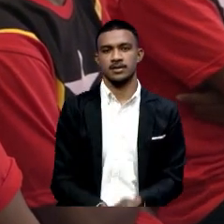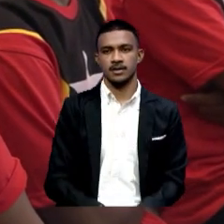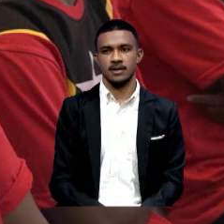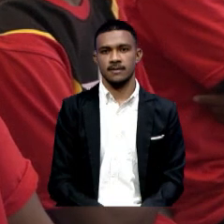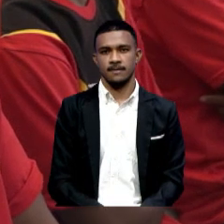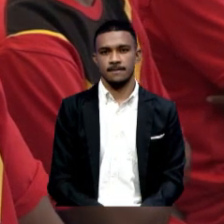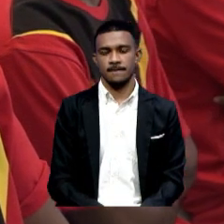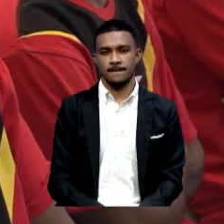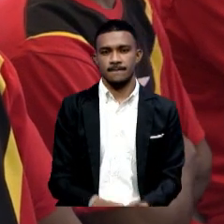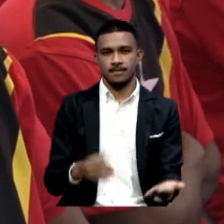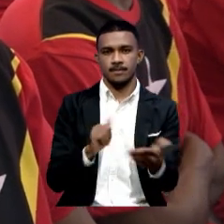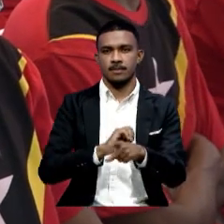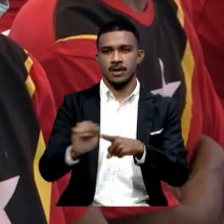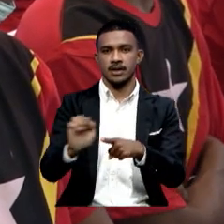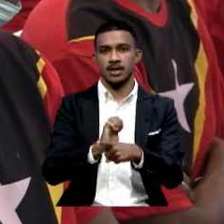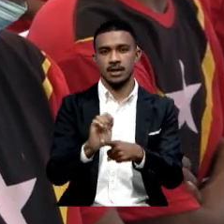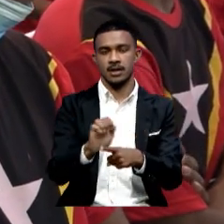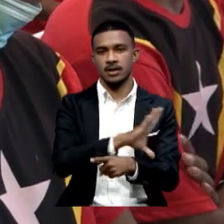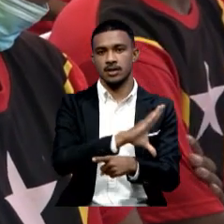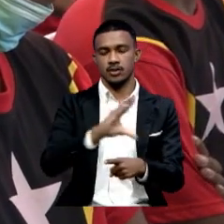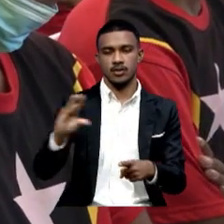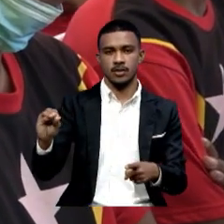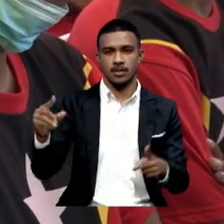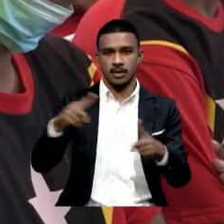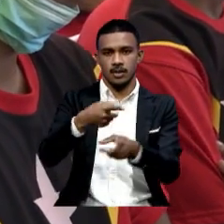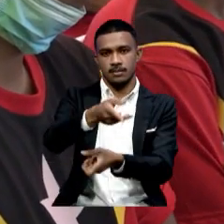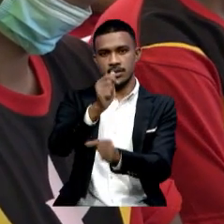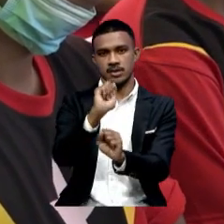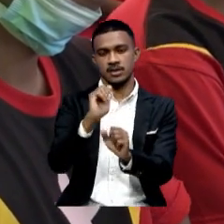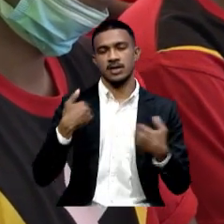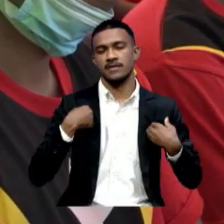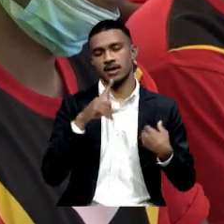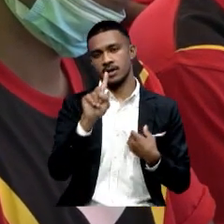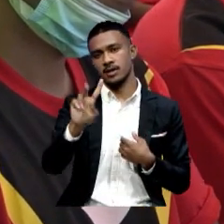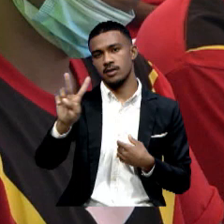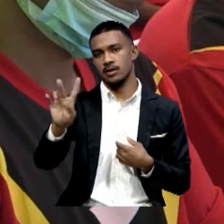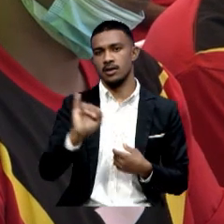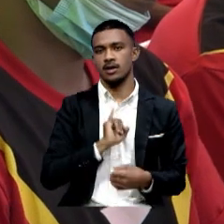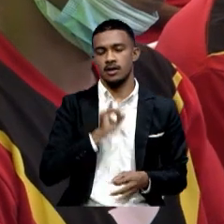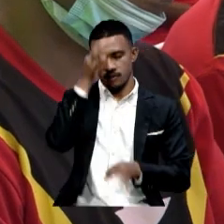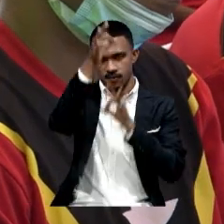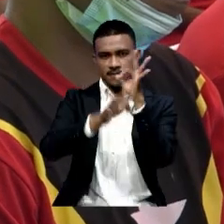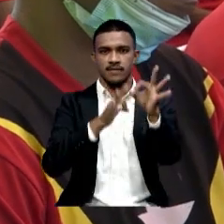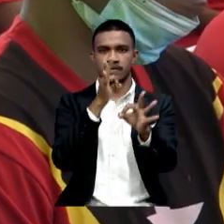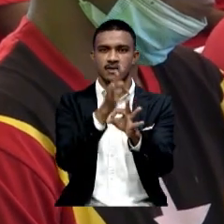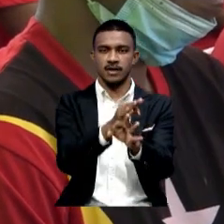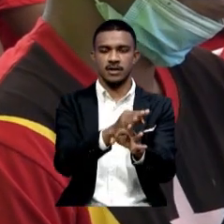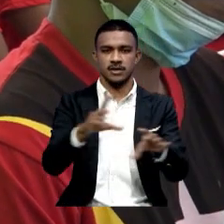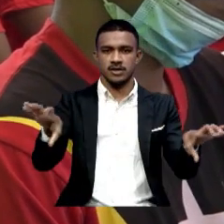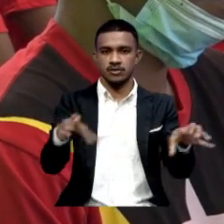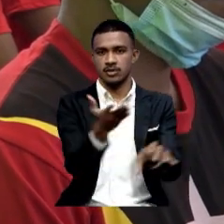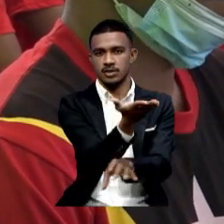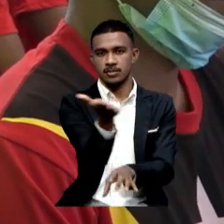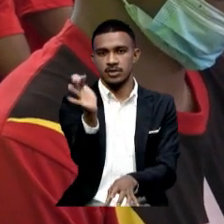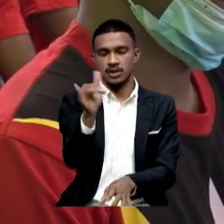pabrike e nomos peskas sebele e hedrua a fiar datak servisu ito po